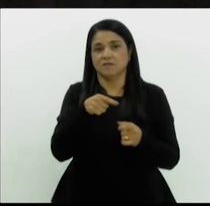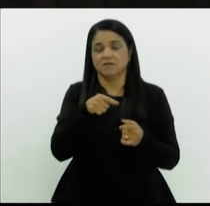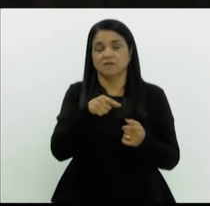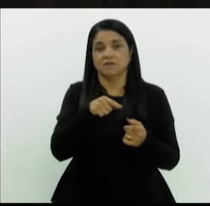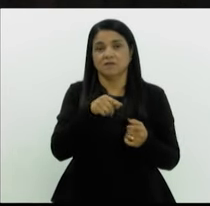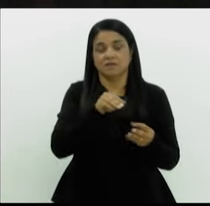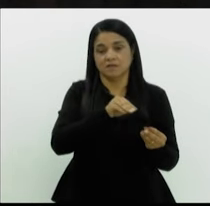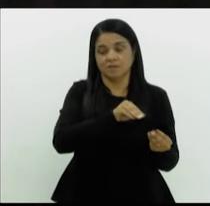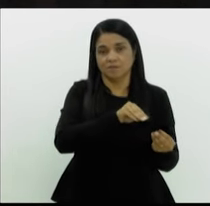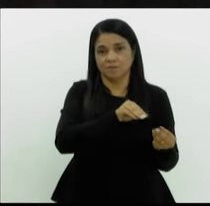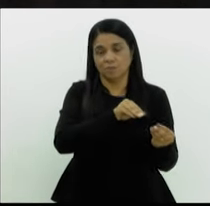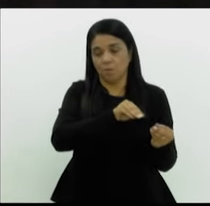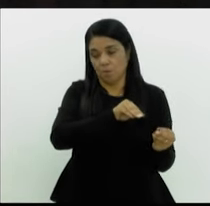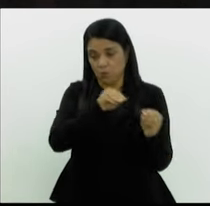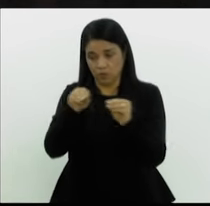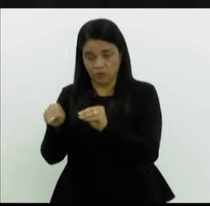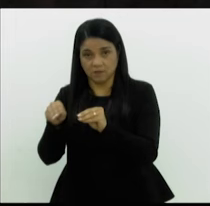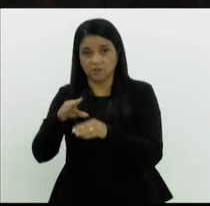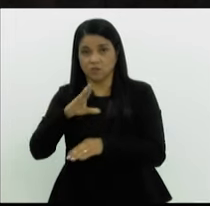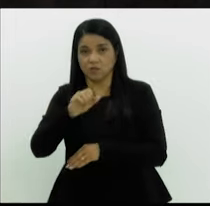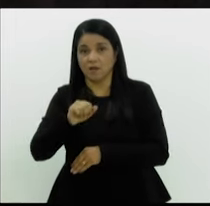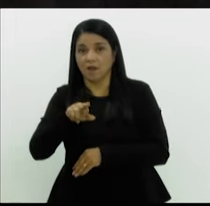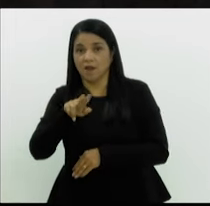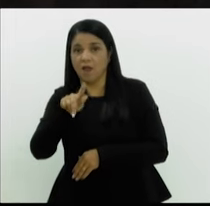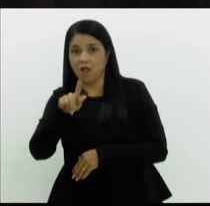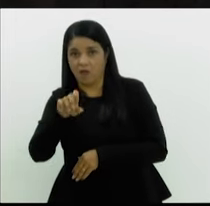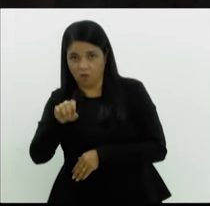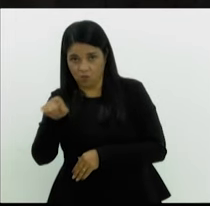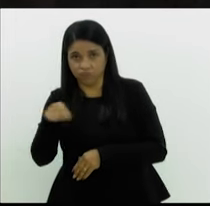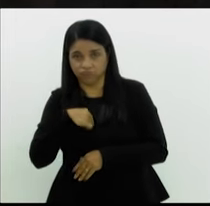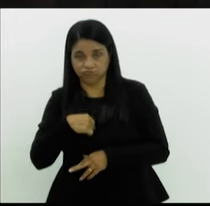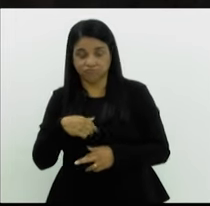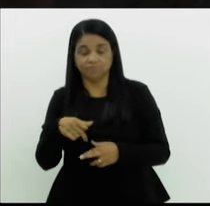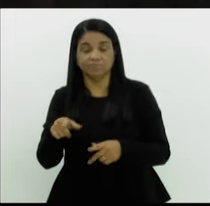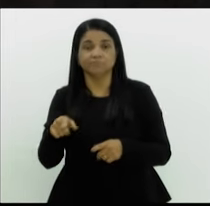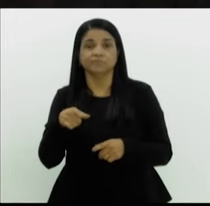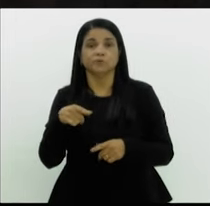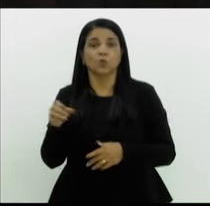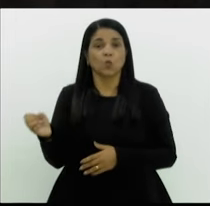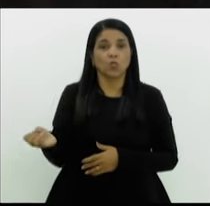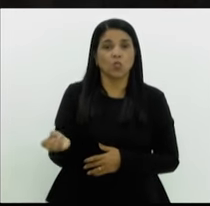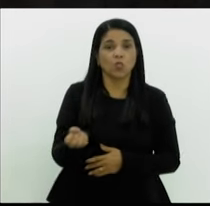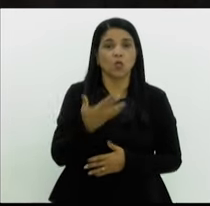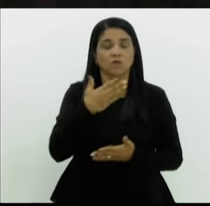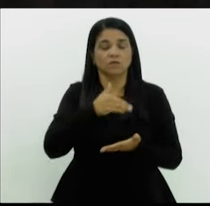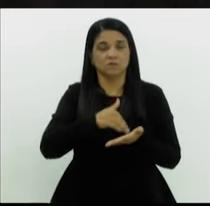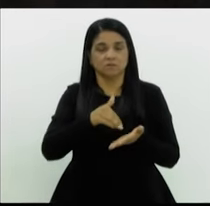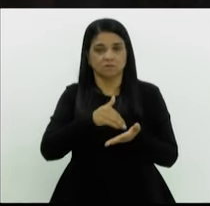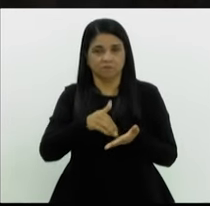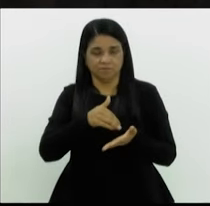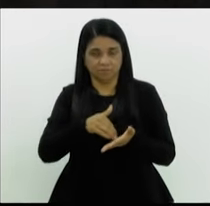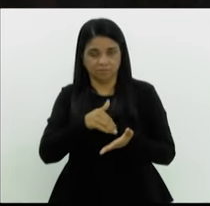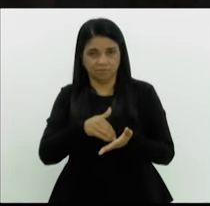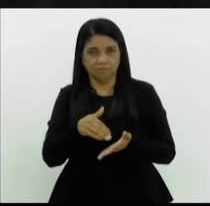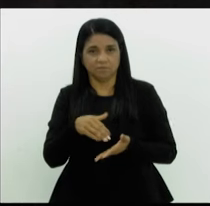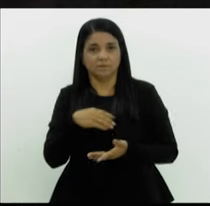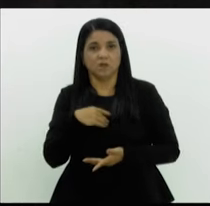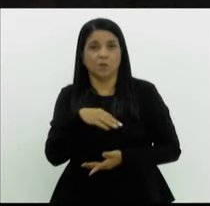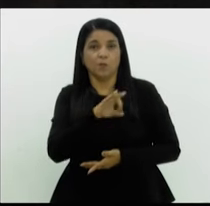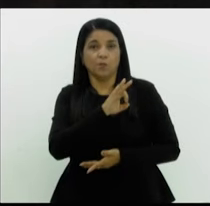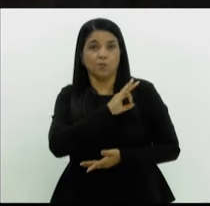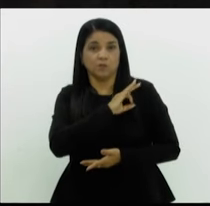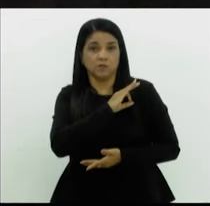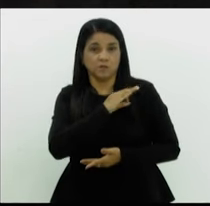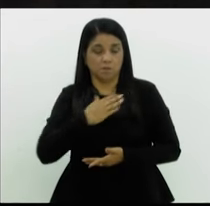cargos, um novo secretário da Polícia Militar. O secretário que saiu, eu li